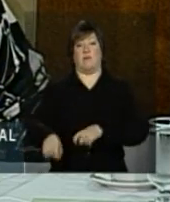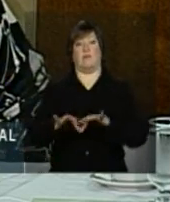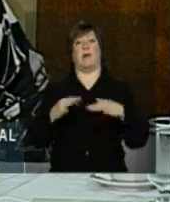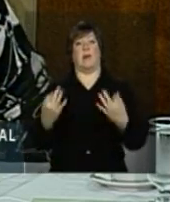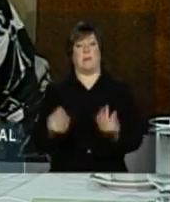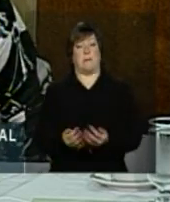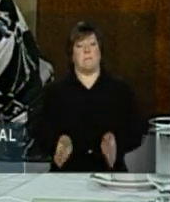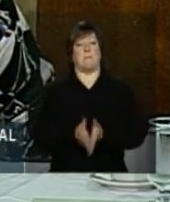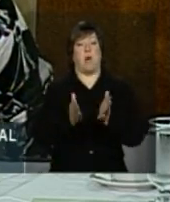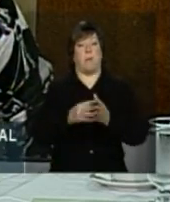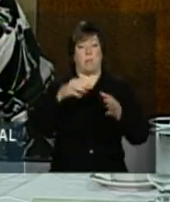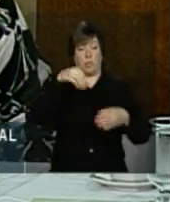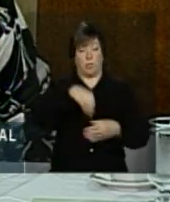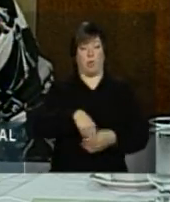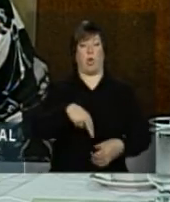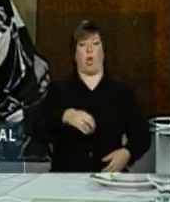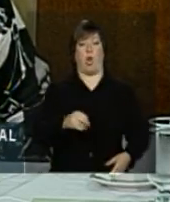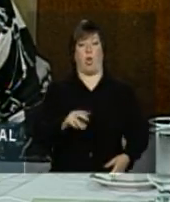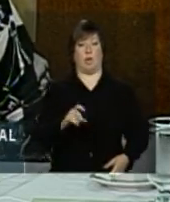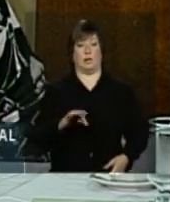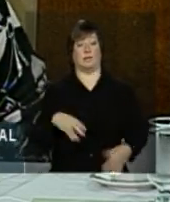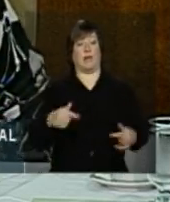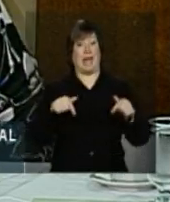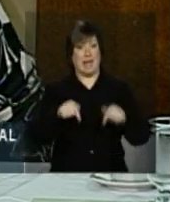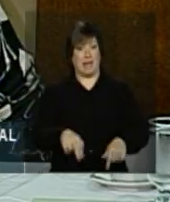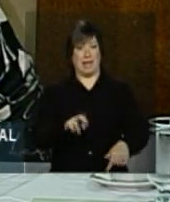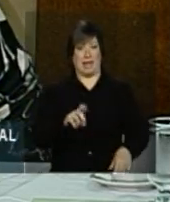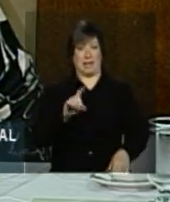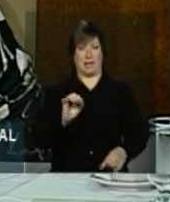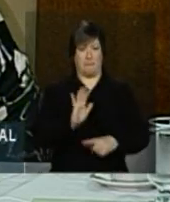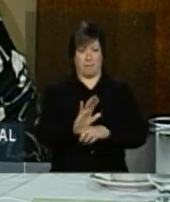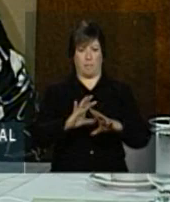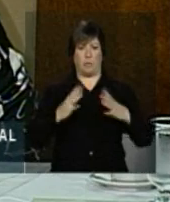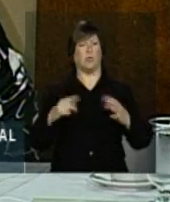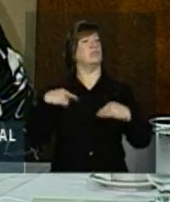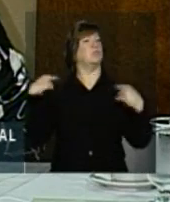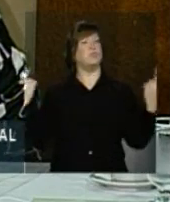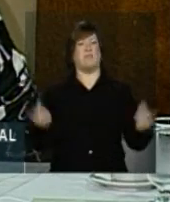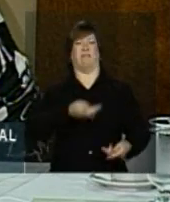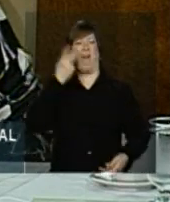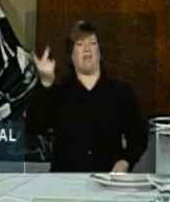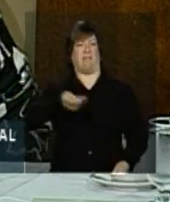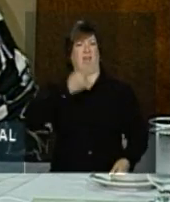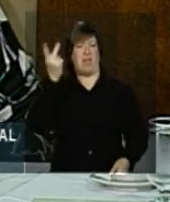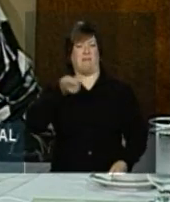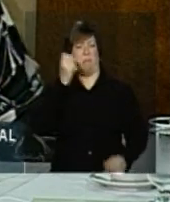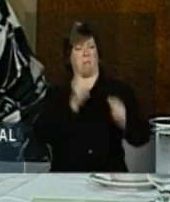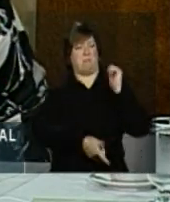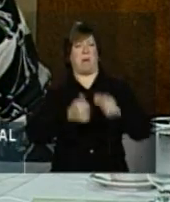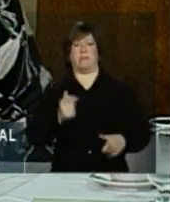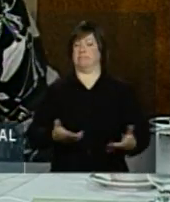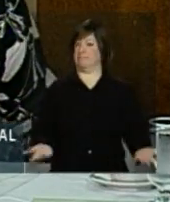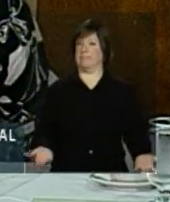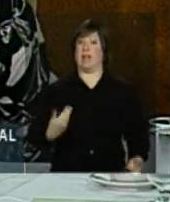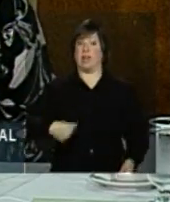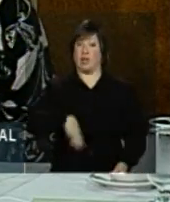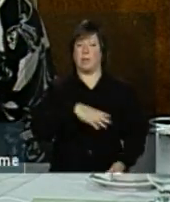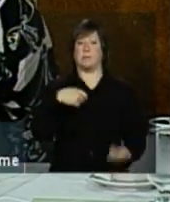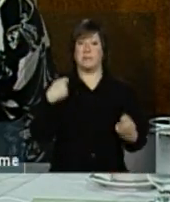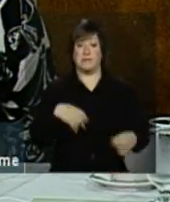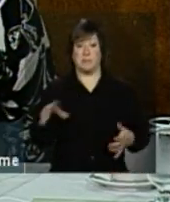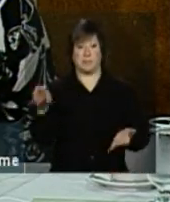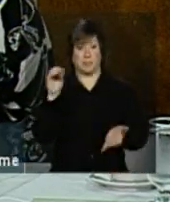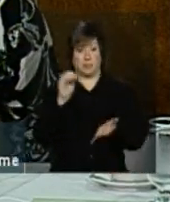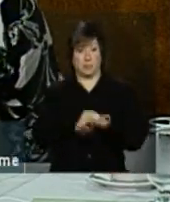familiares pobres no nordeste Então essa rede de proteção é permanente questionada e criticada eu acho que a gente tem que colocar na lista de